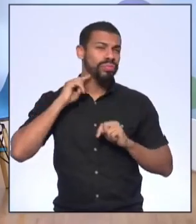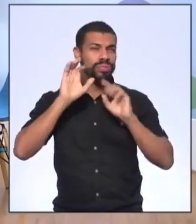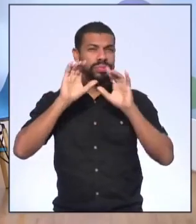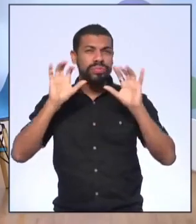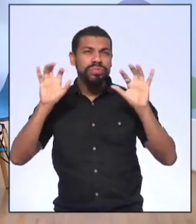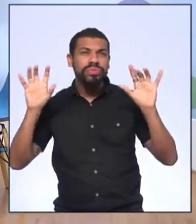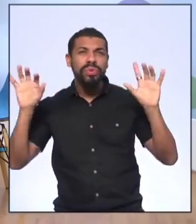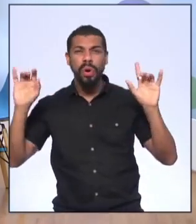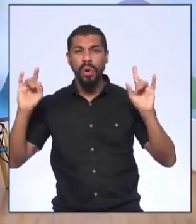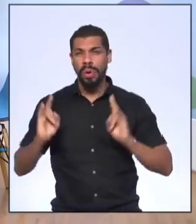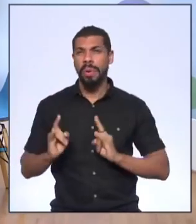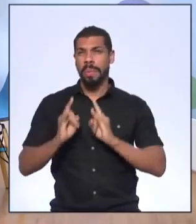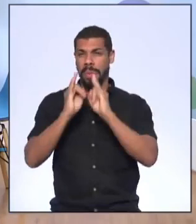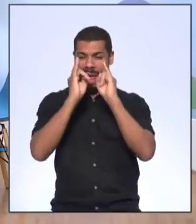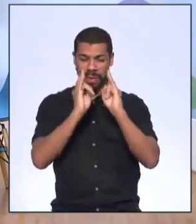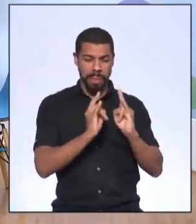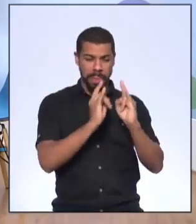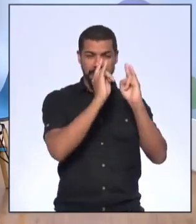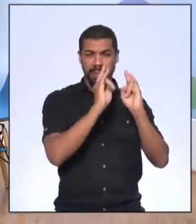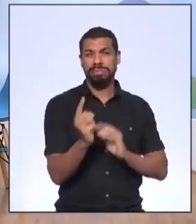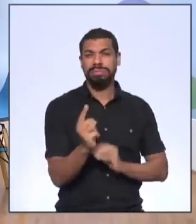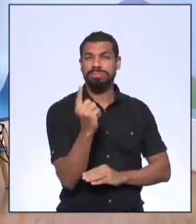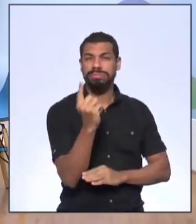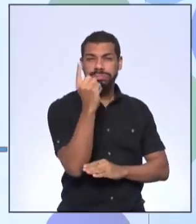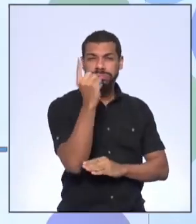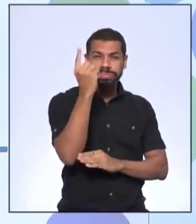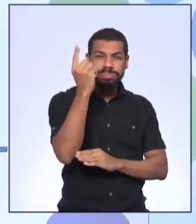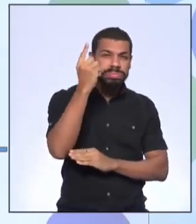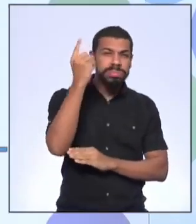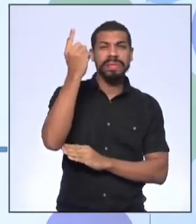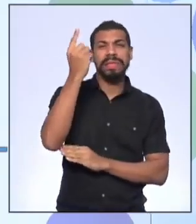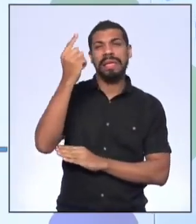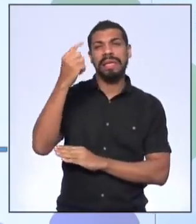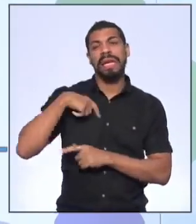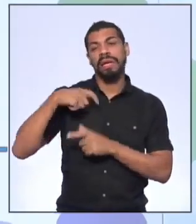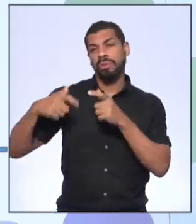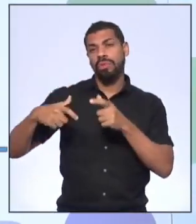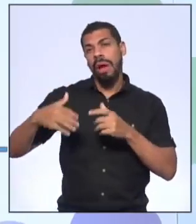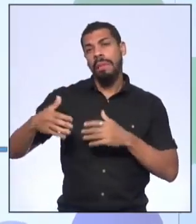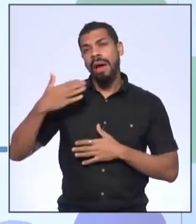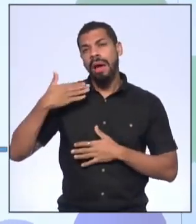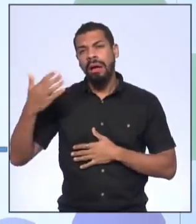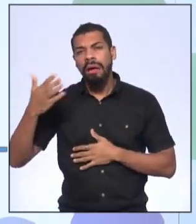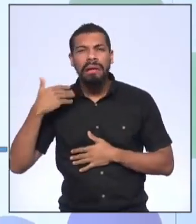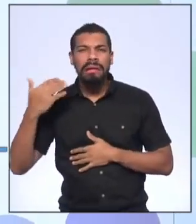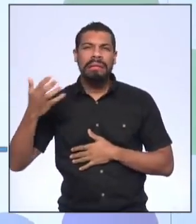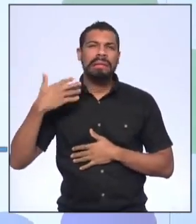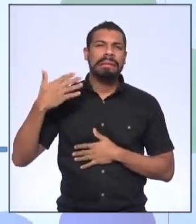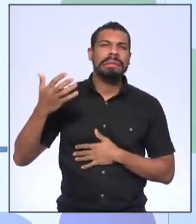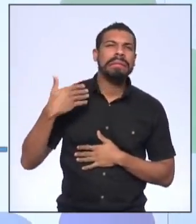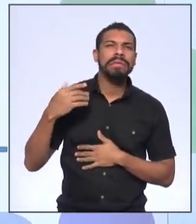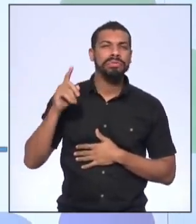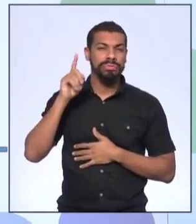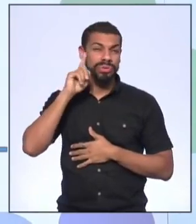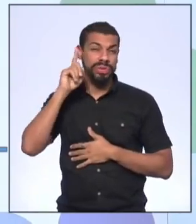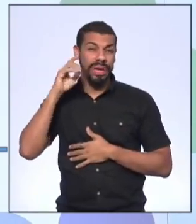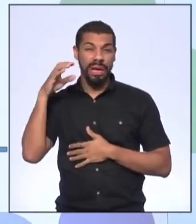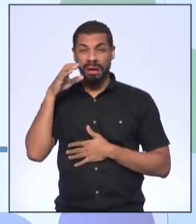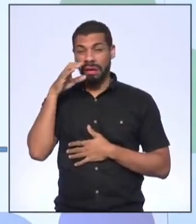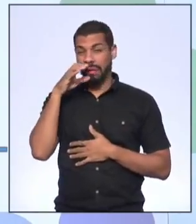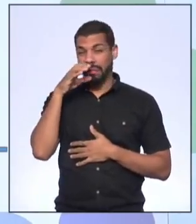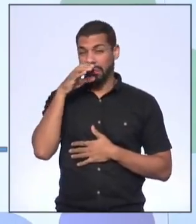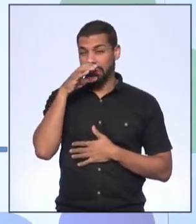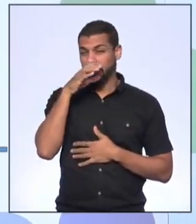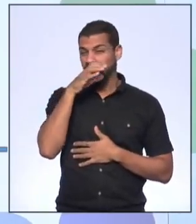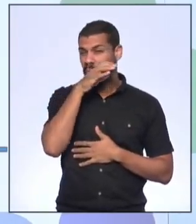Prédios altíssimos, né? Acaba retendo calor ali. Então você tem um lugar mais abafado, né, Carol? Perfeito. Você vem num dia a dia, tem um dia muito quente, parece que aquele calor tá